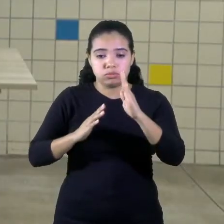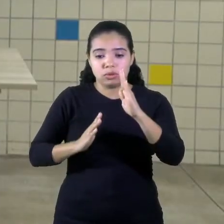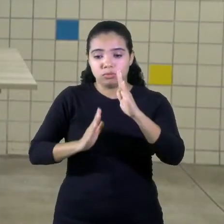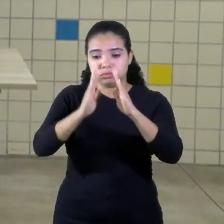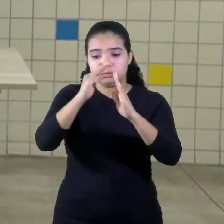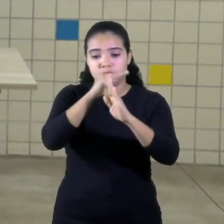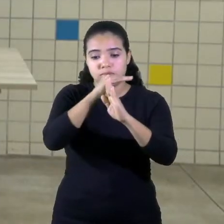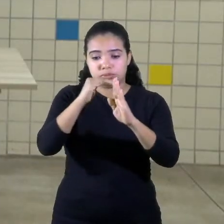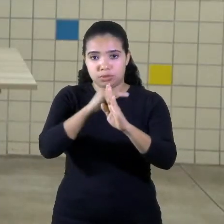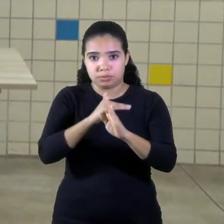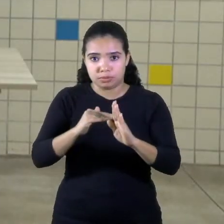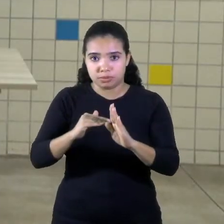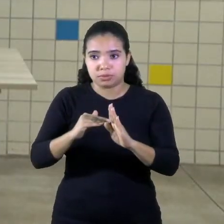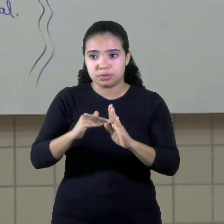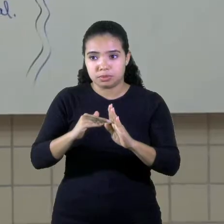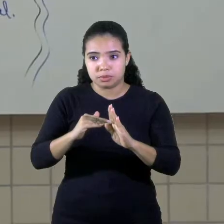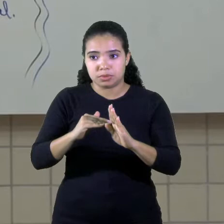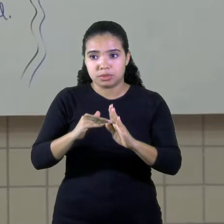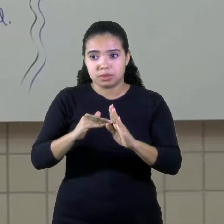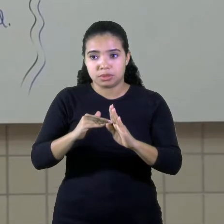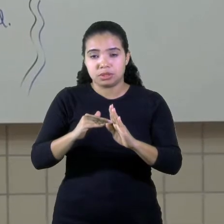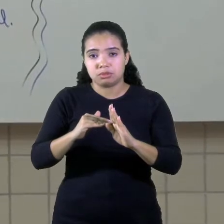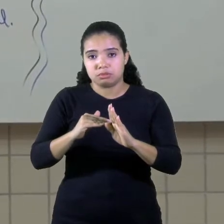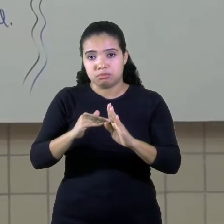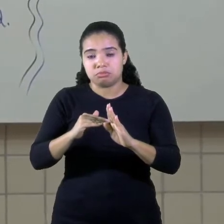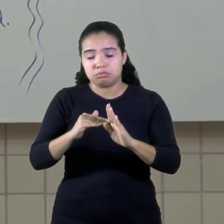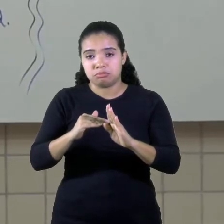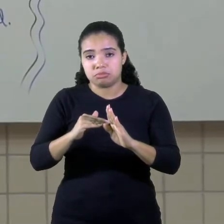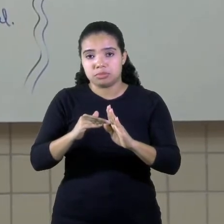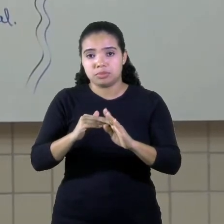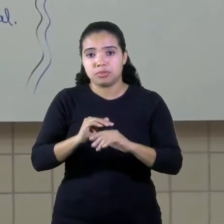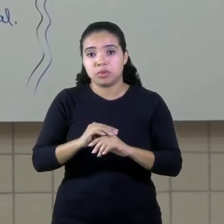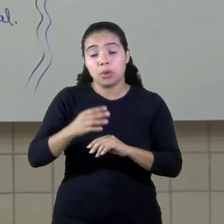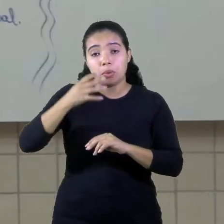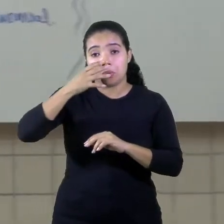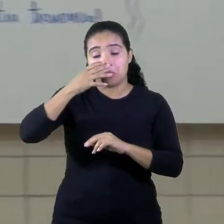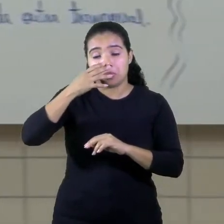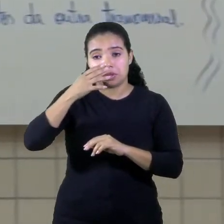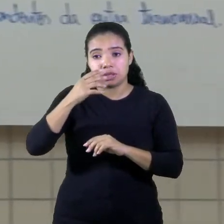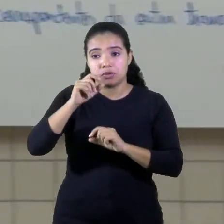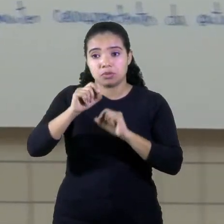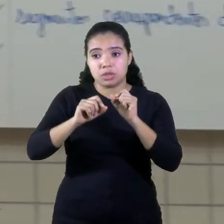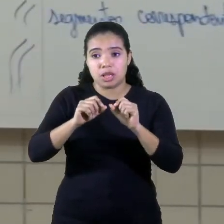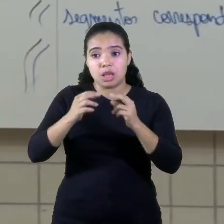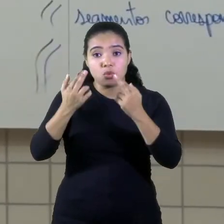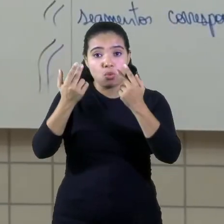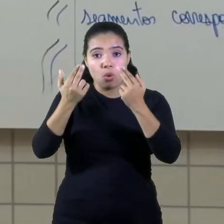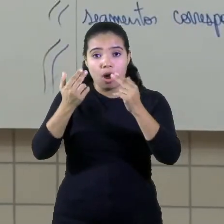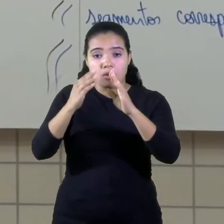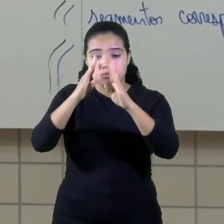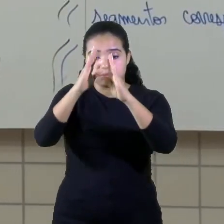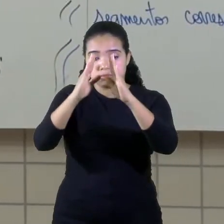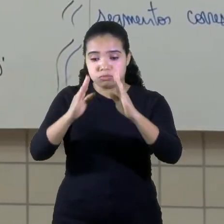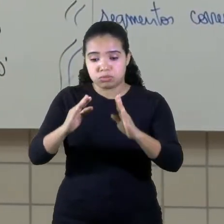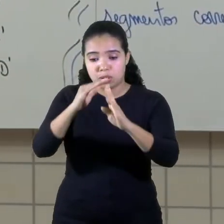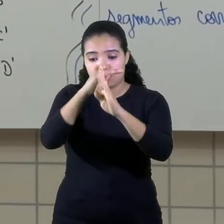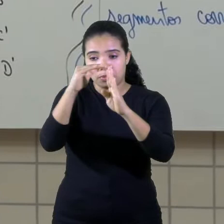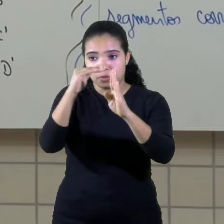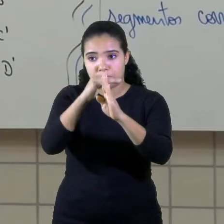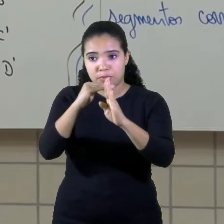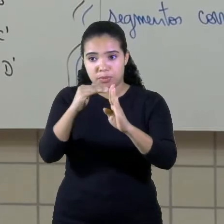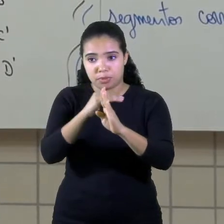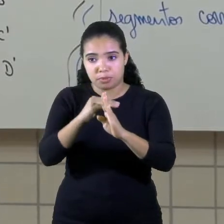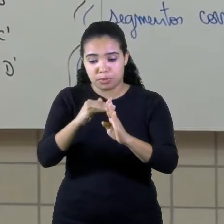transversais interceptam um feixe de retas paralelas, observe que é exatamente o que aconteceu aqui. Duas